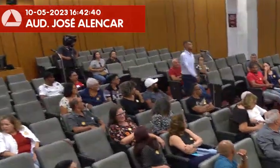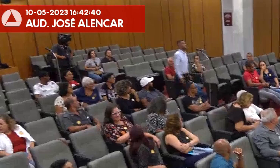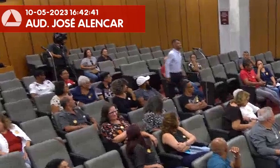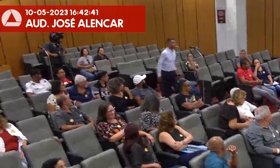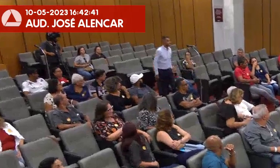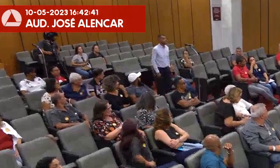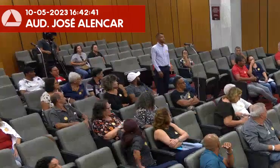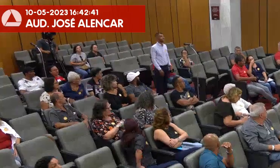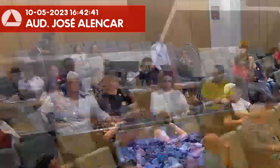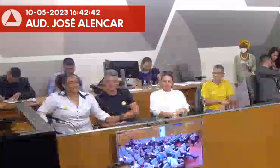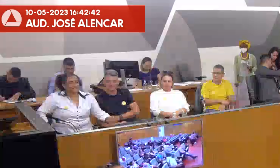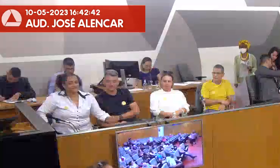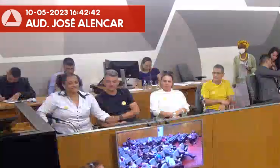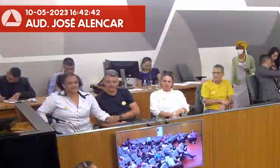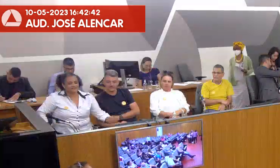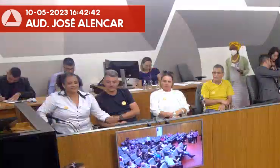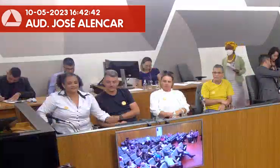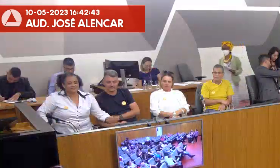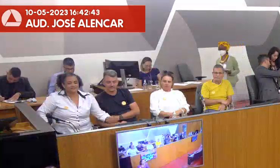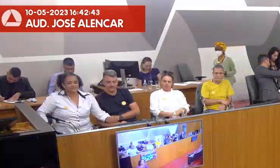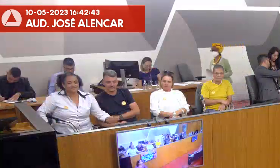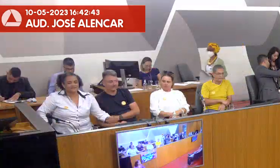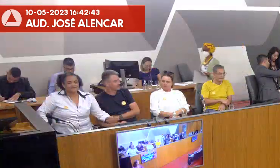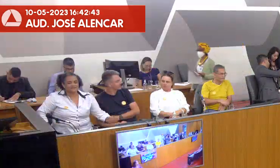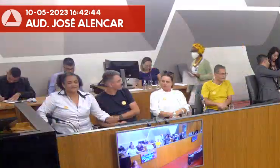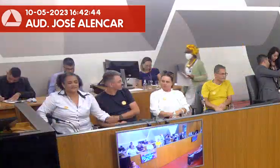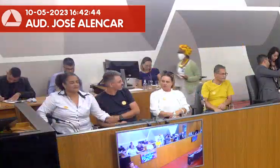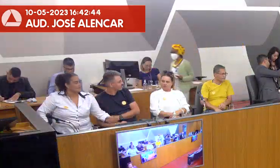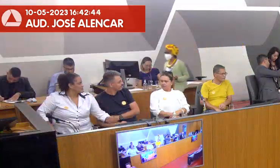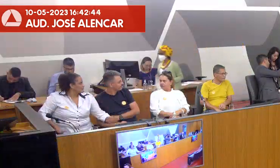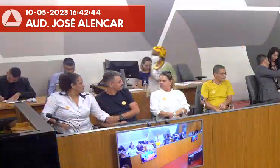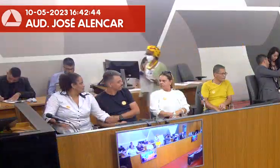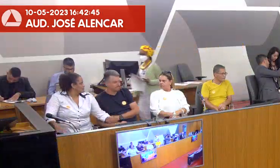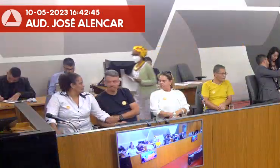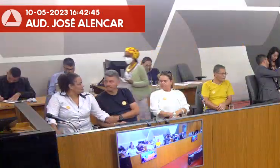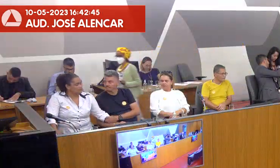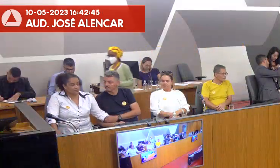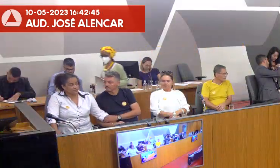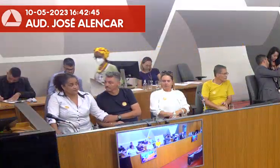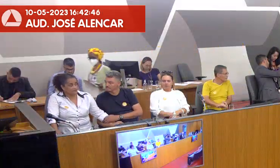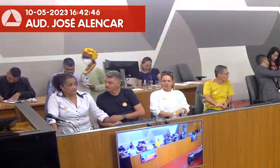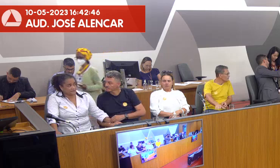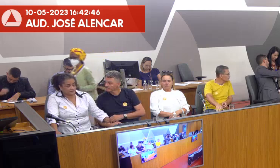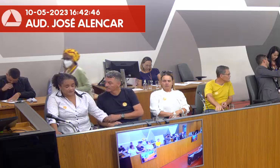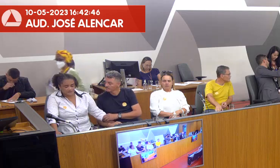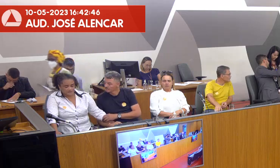é Samia ou Sônia Sônia Aparecida Rezende